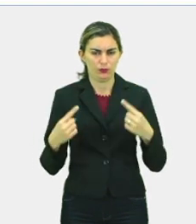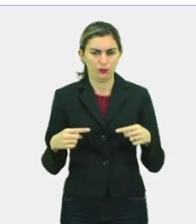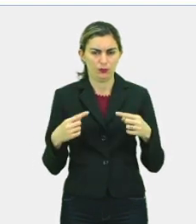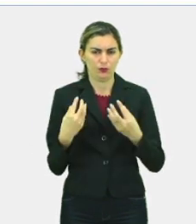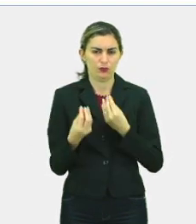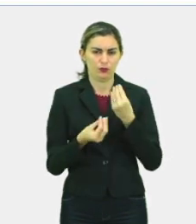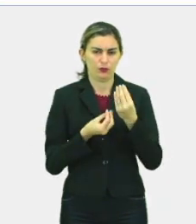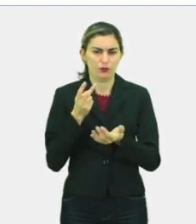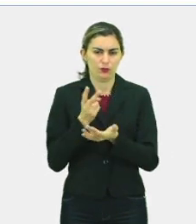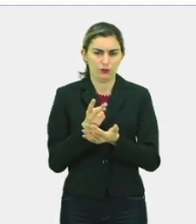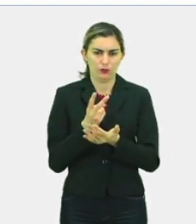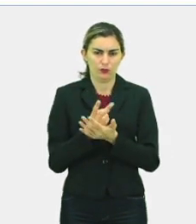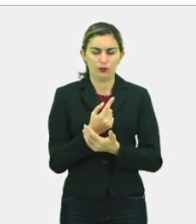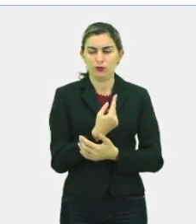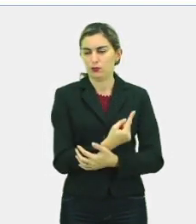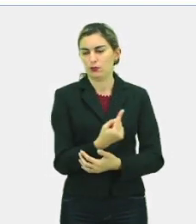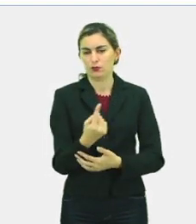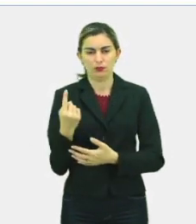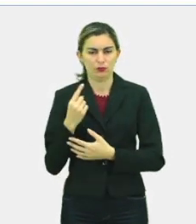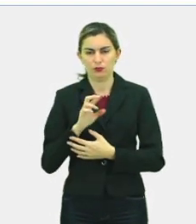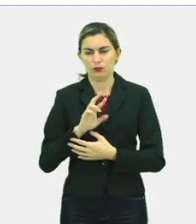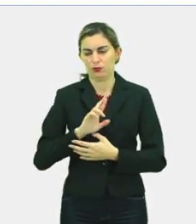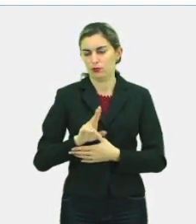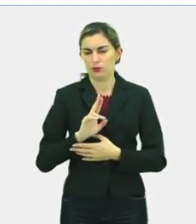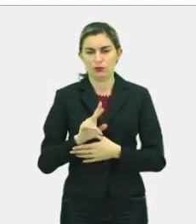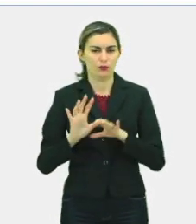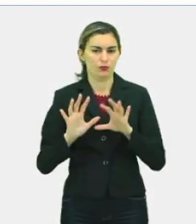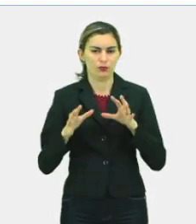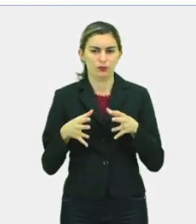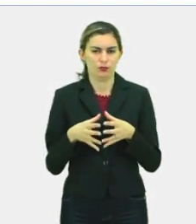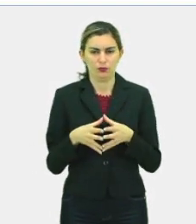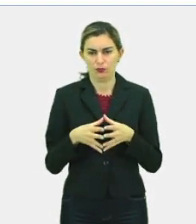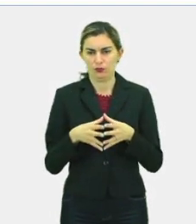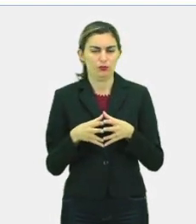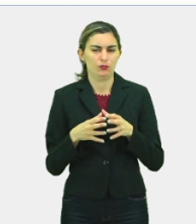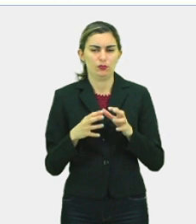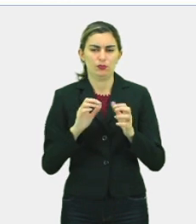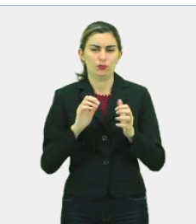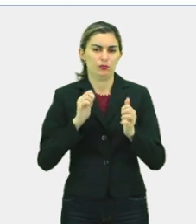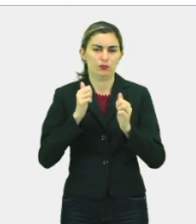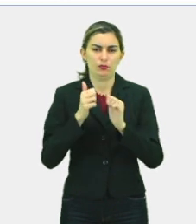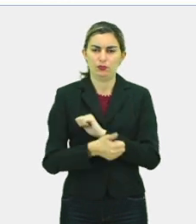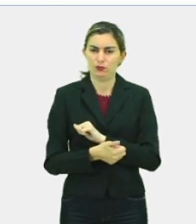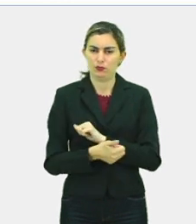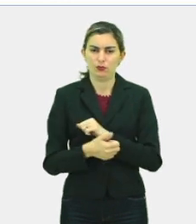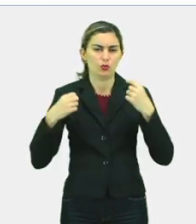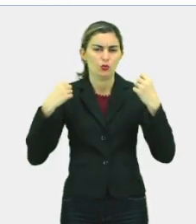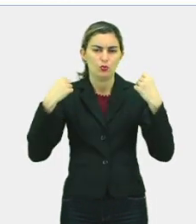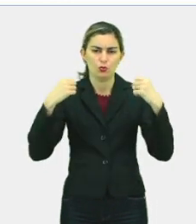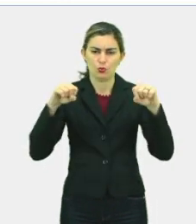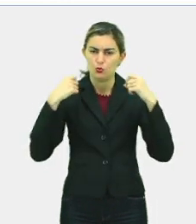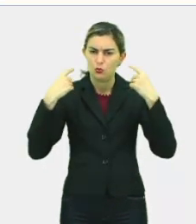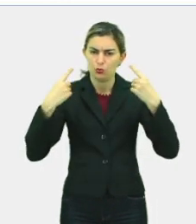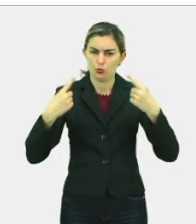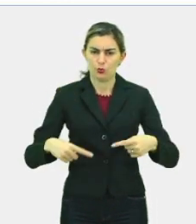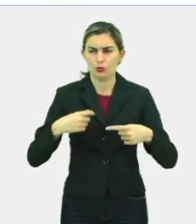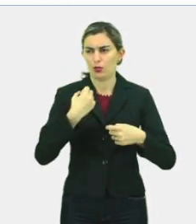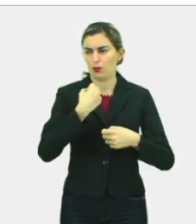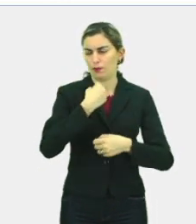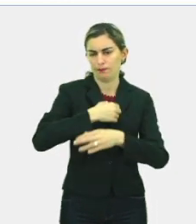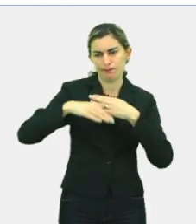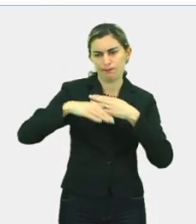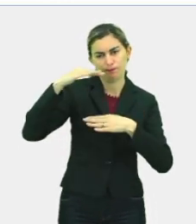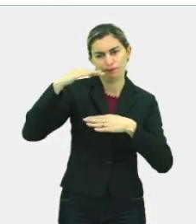é que são? São sempre individuais, eles não são coletivos, né? Com formas esportivizadas de lutas e artes marciais com o